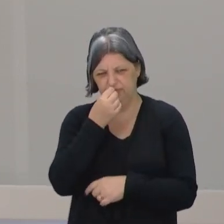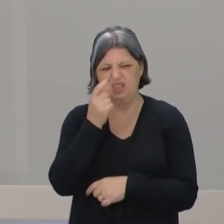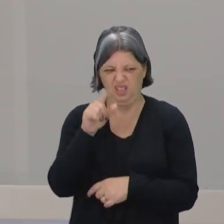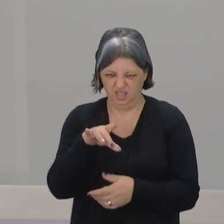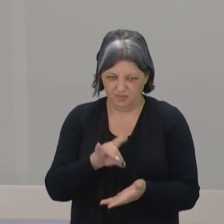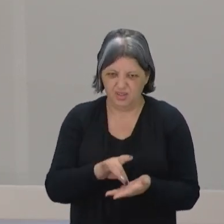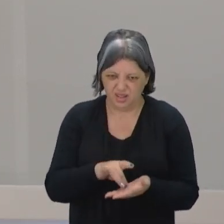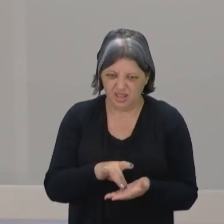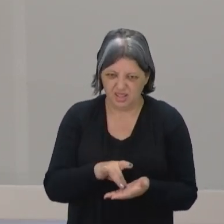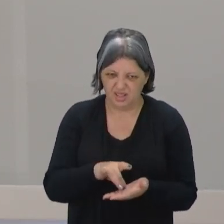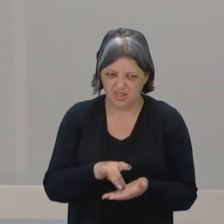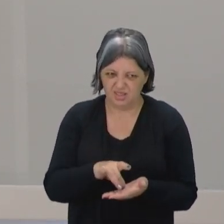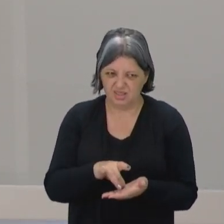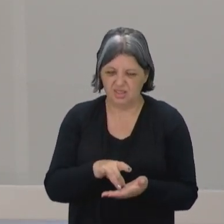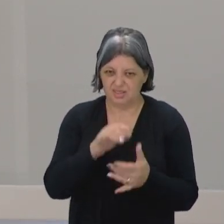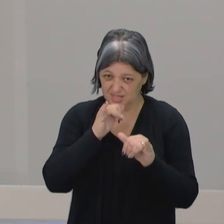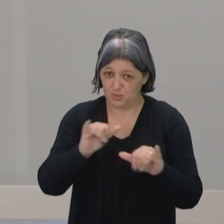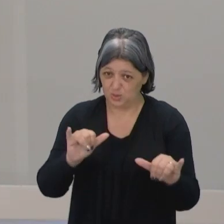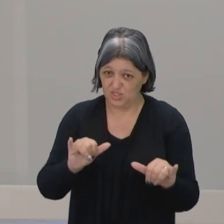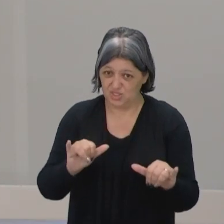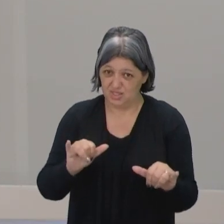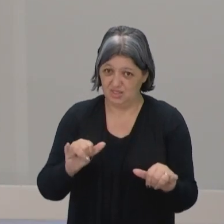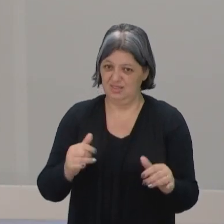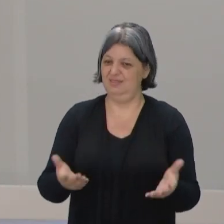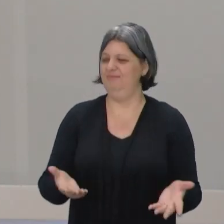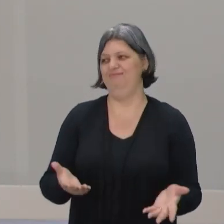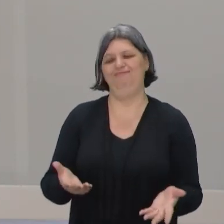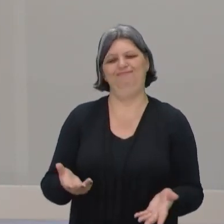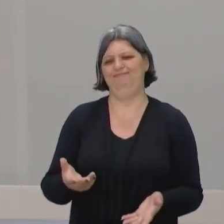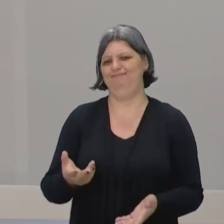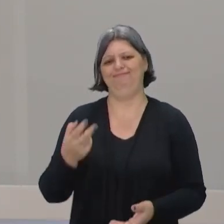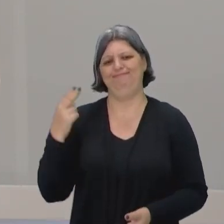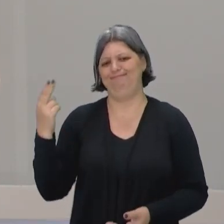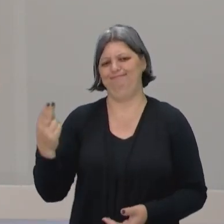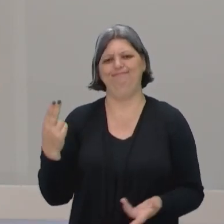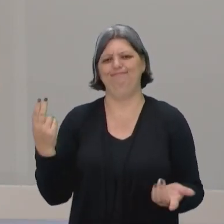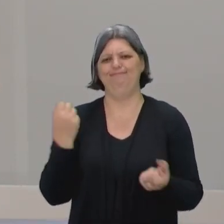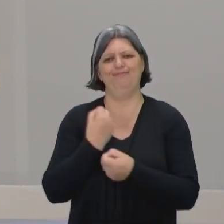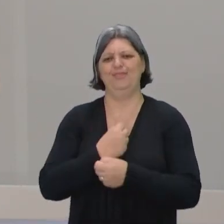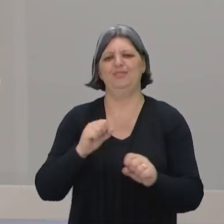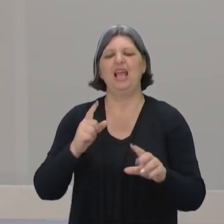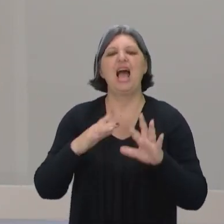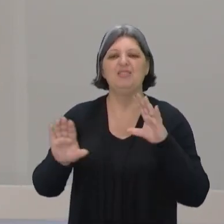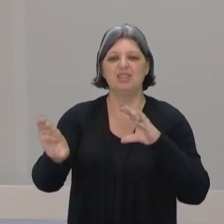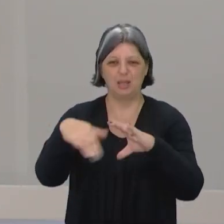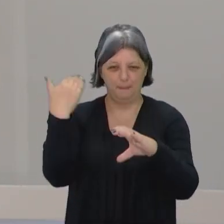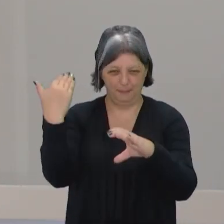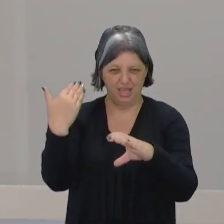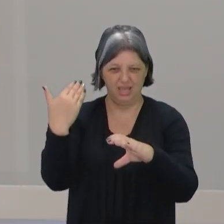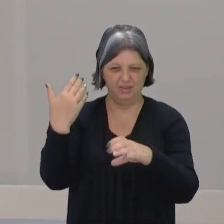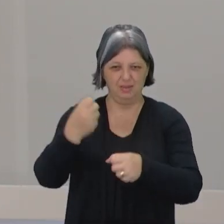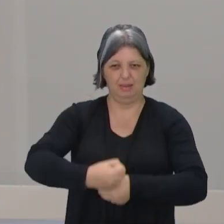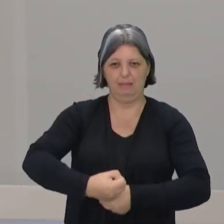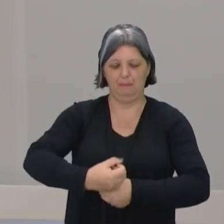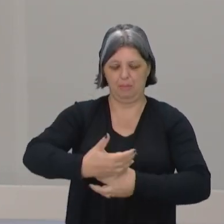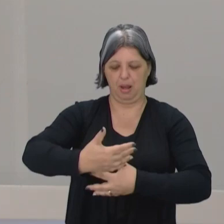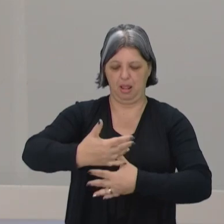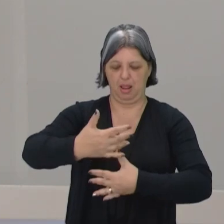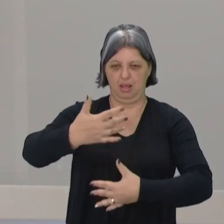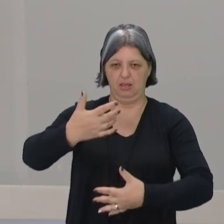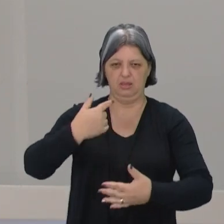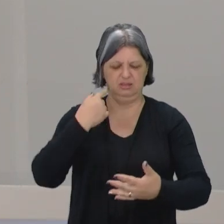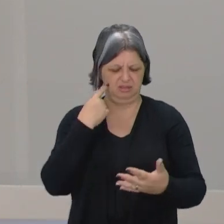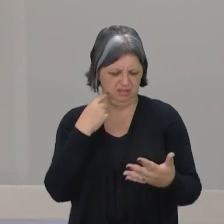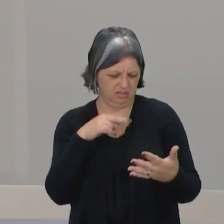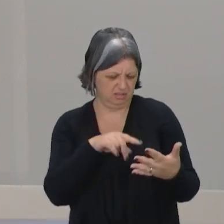é manchete? Pois é. Não é possível. Né? E até mesmo quando a gente abre o e-mail, que às vezes ficam ali, né, umas notícias... E às vezes eu me